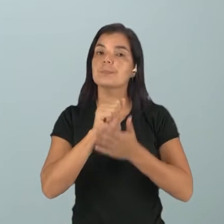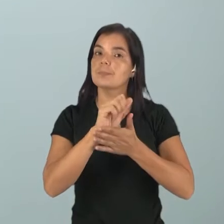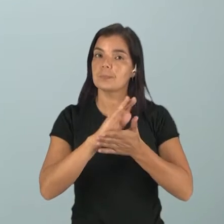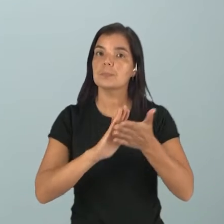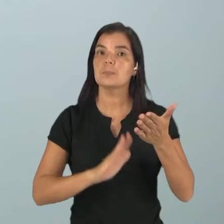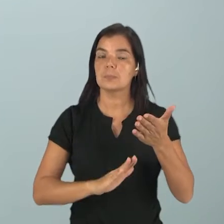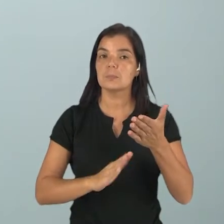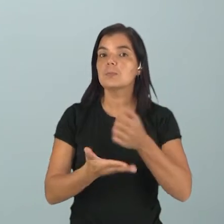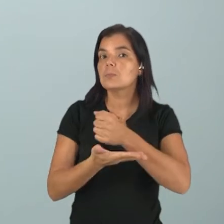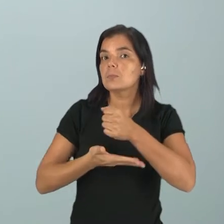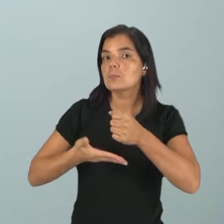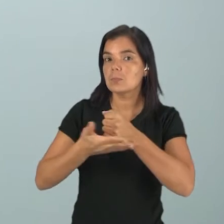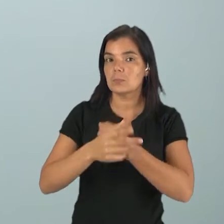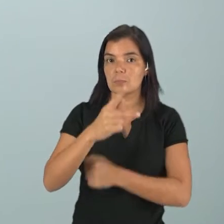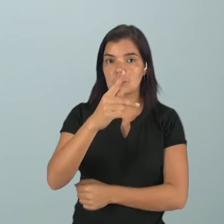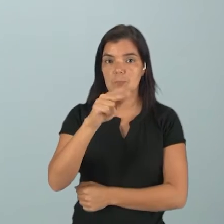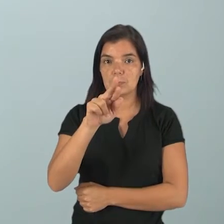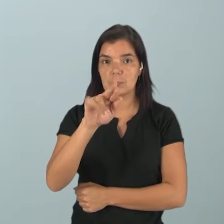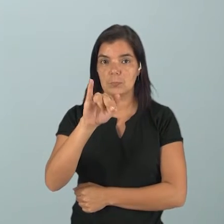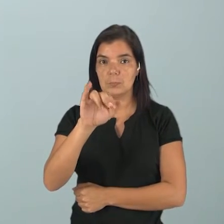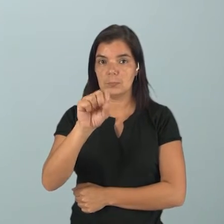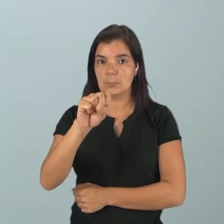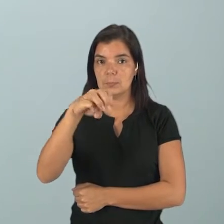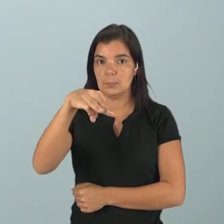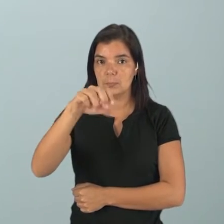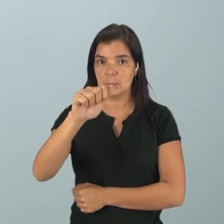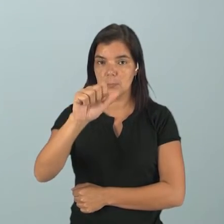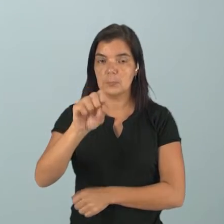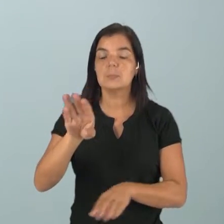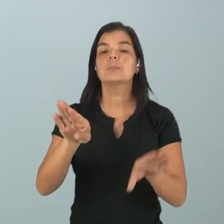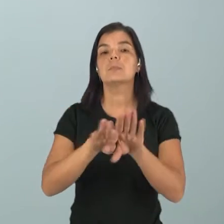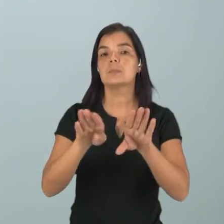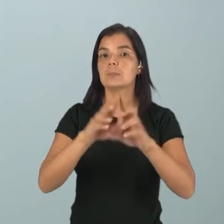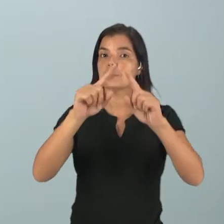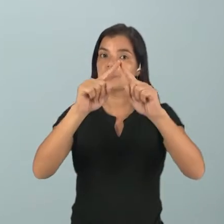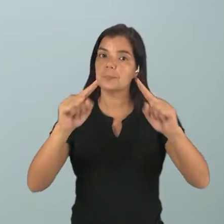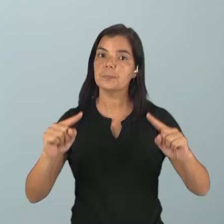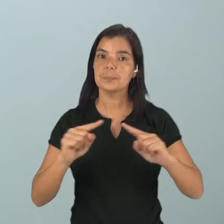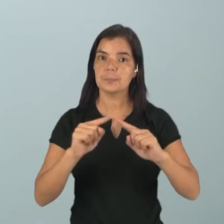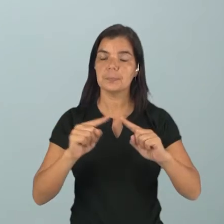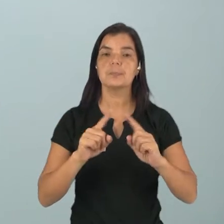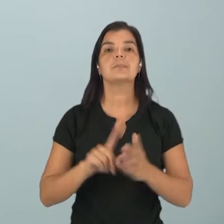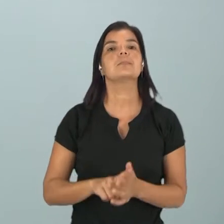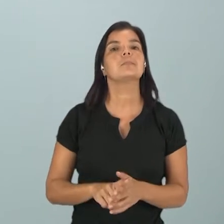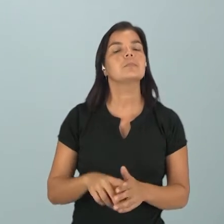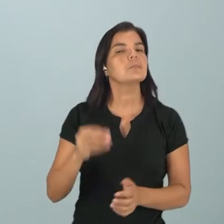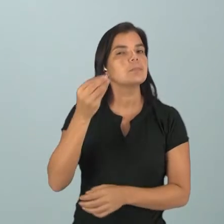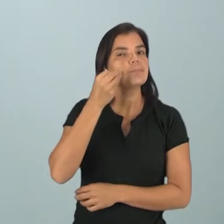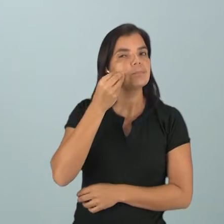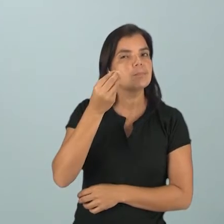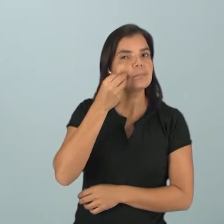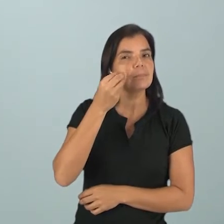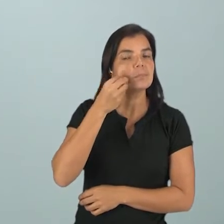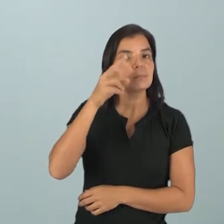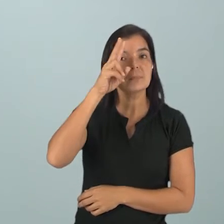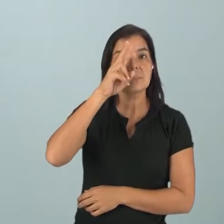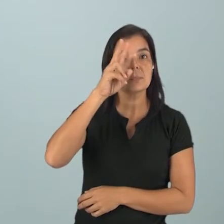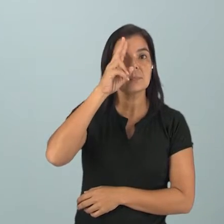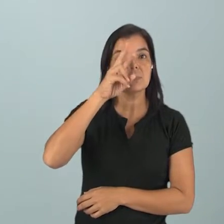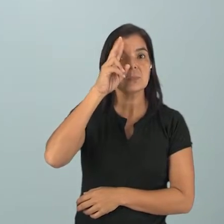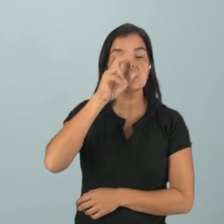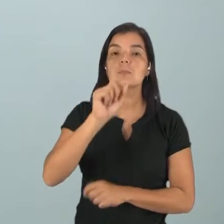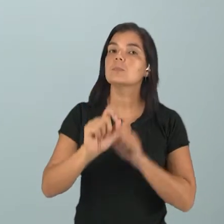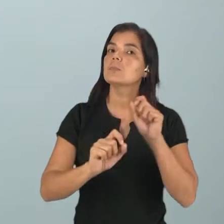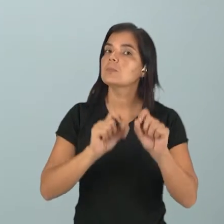problema envolvendo elementos de prismas e pirâmides. Tudo bem? Mas para isso a gente vai tentar relembrar um